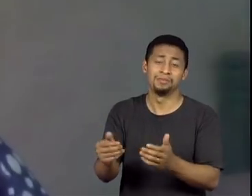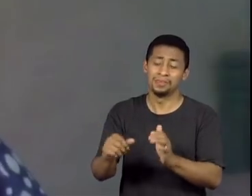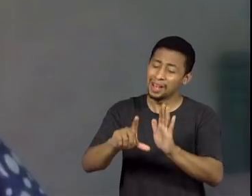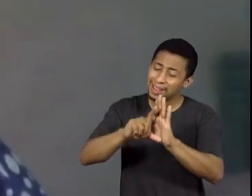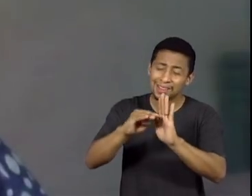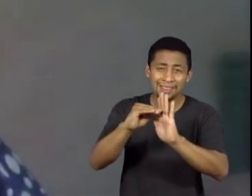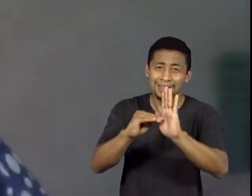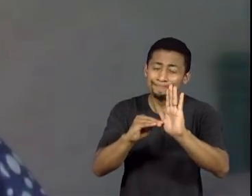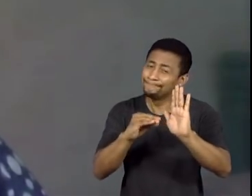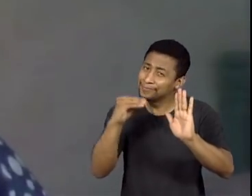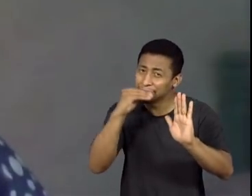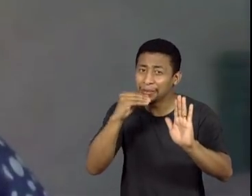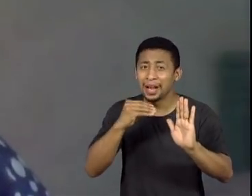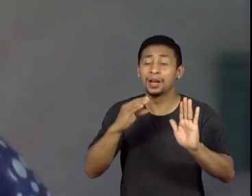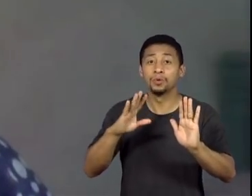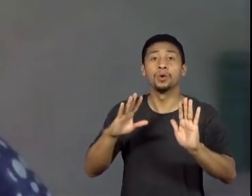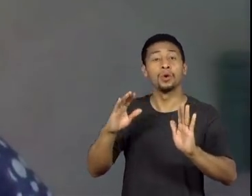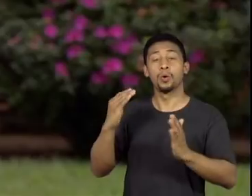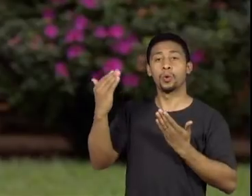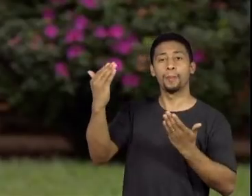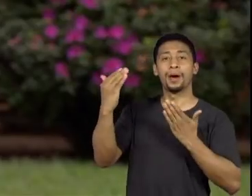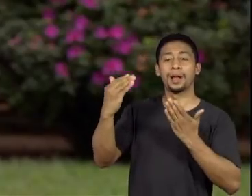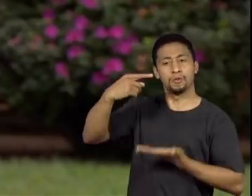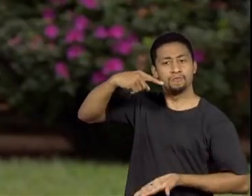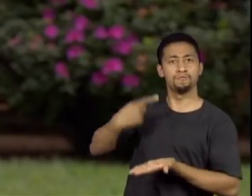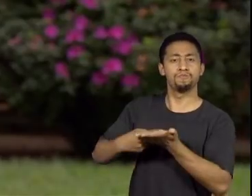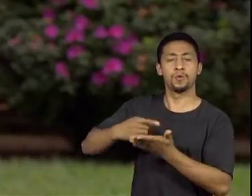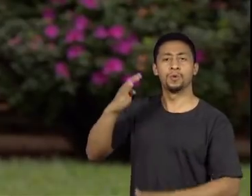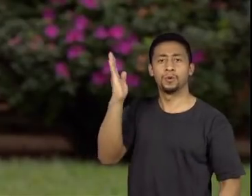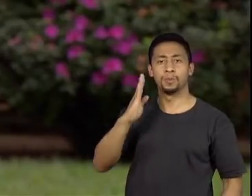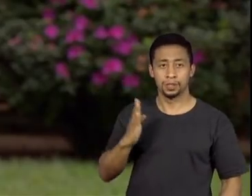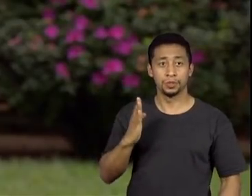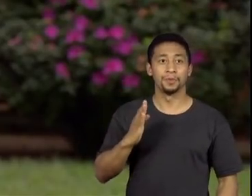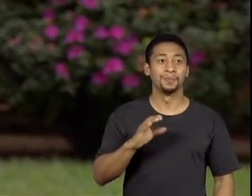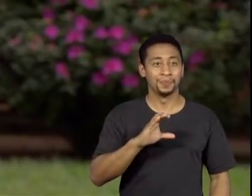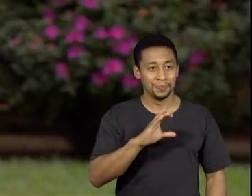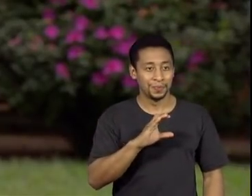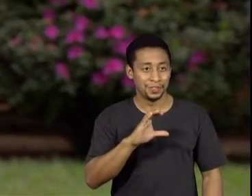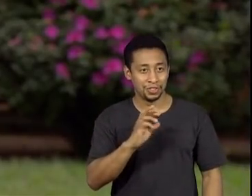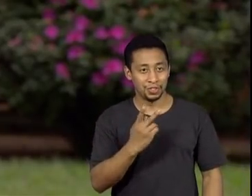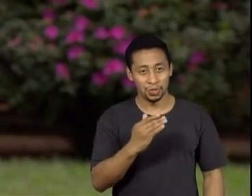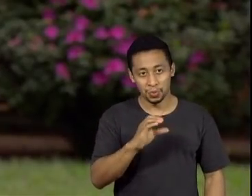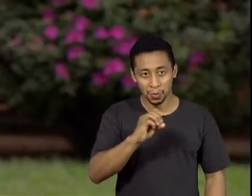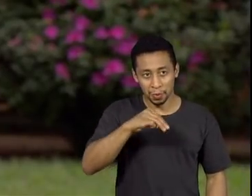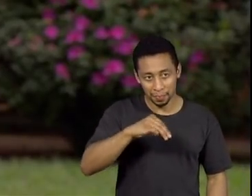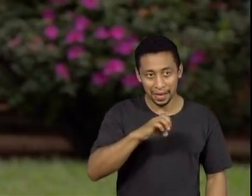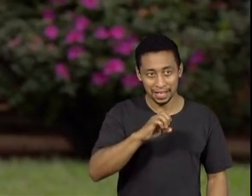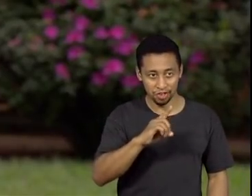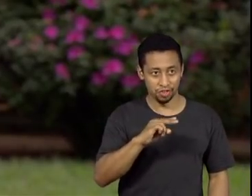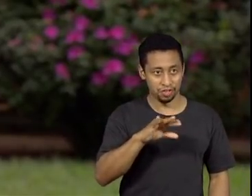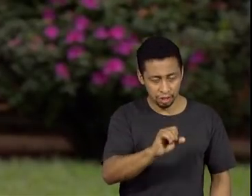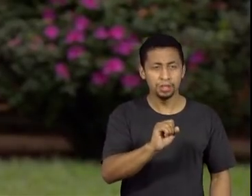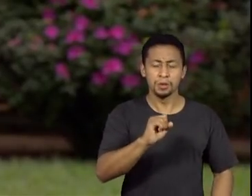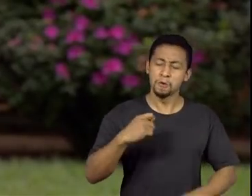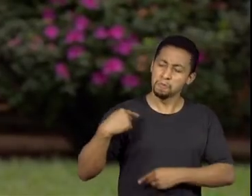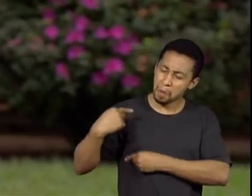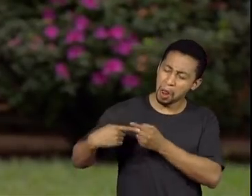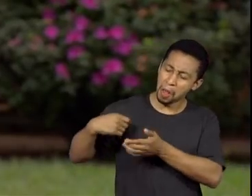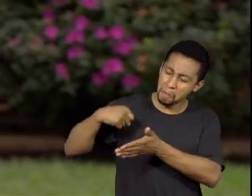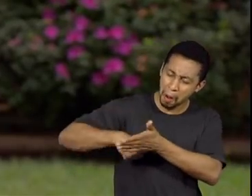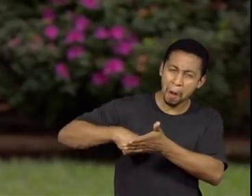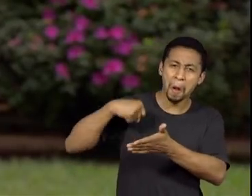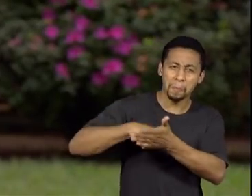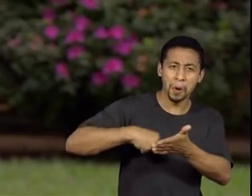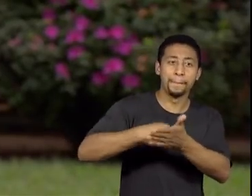em relação a um parque nacional. Chico Mendes deixou ao mundo uma herança de luta pelo meio ambiente e uma